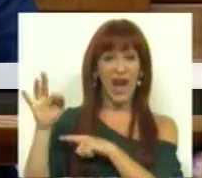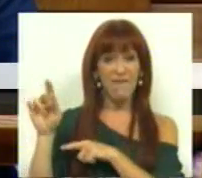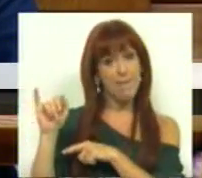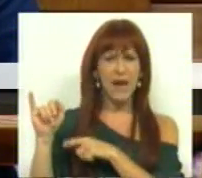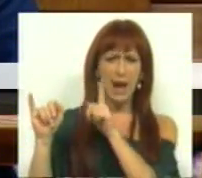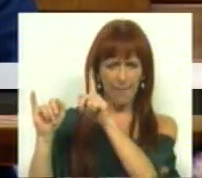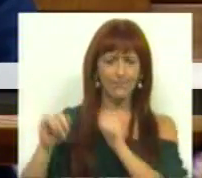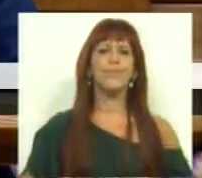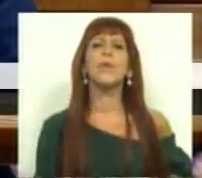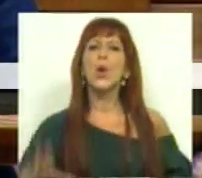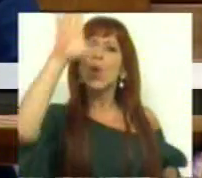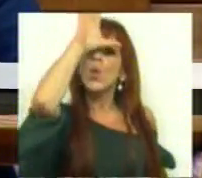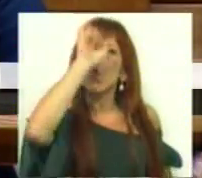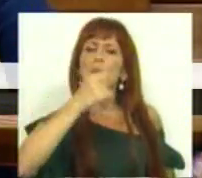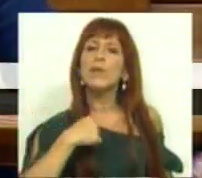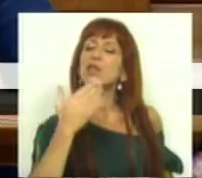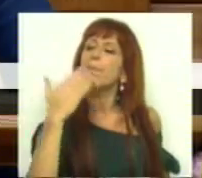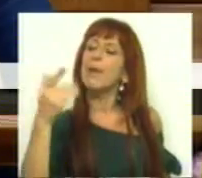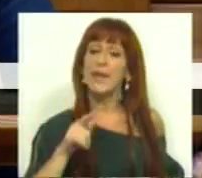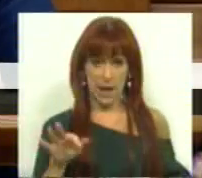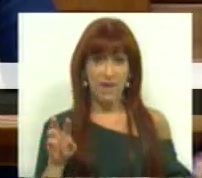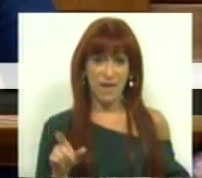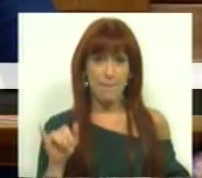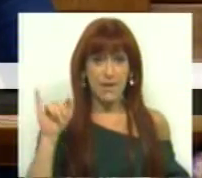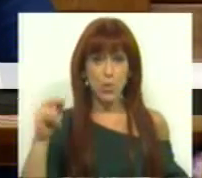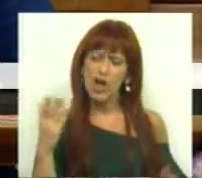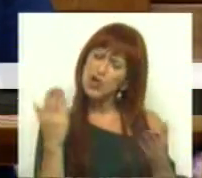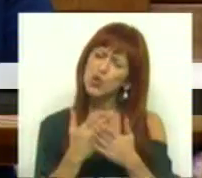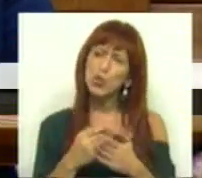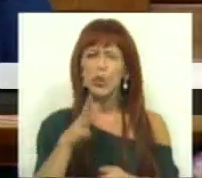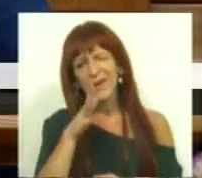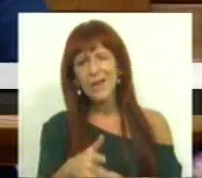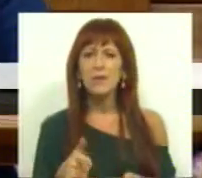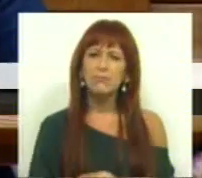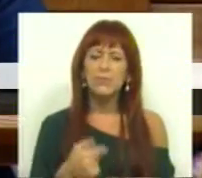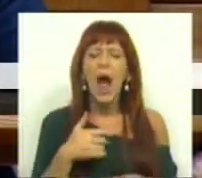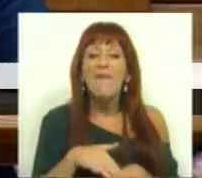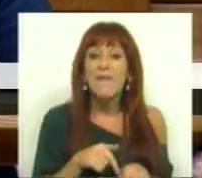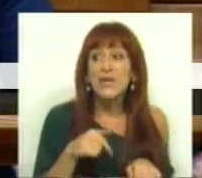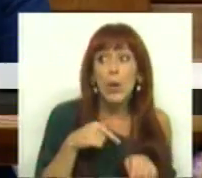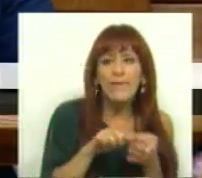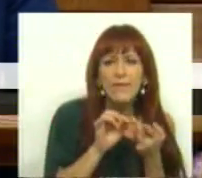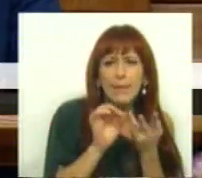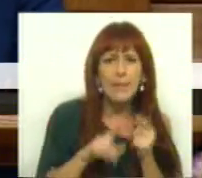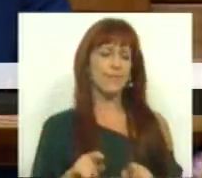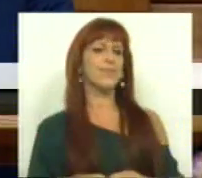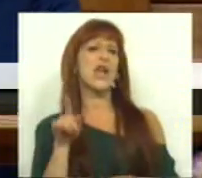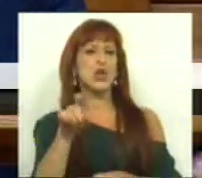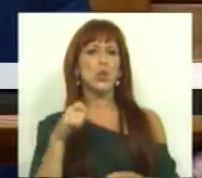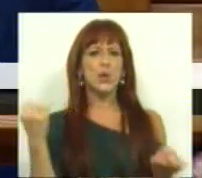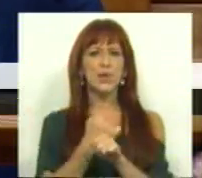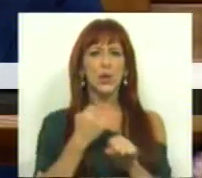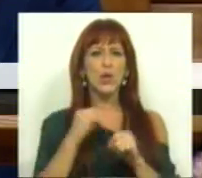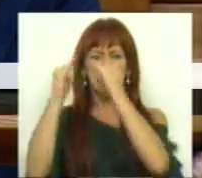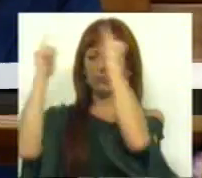FMI. O Governo encomendou ao FMI um estudo que dissesse o que quer fazer. Escolheu a